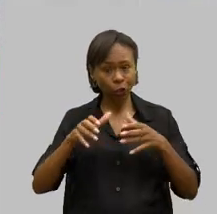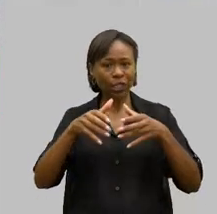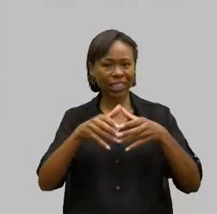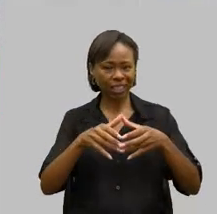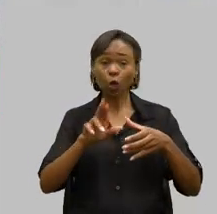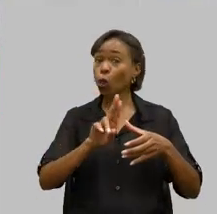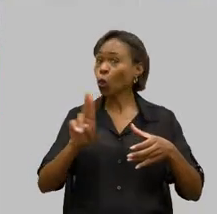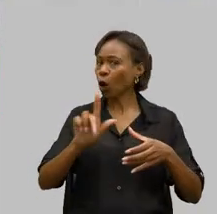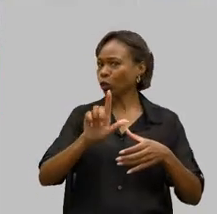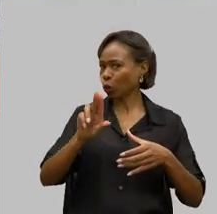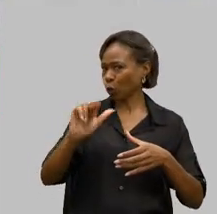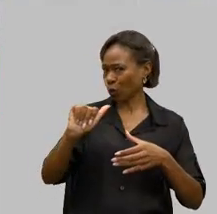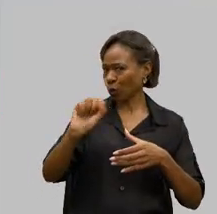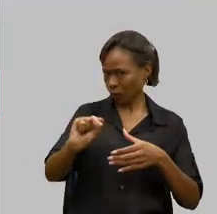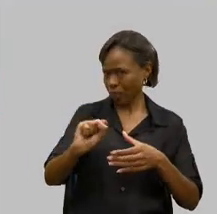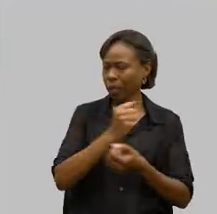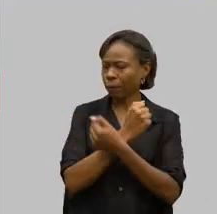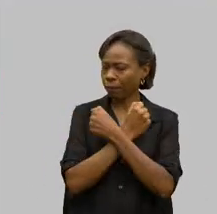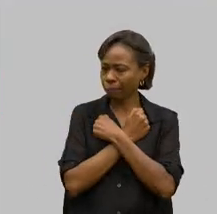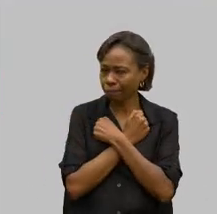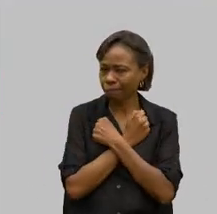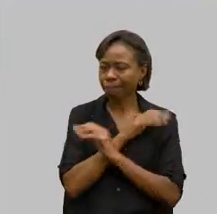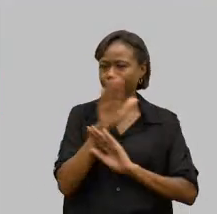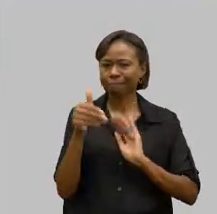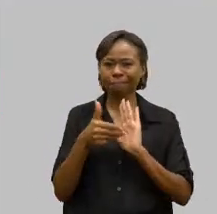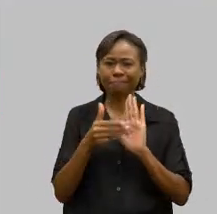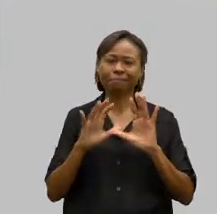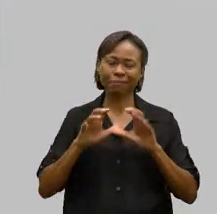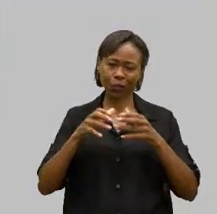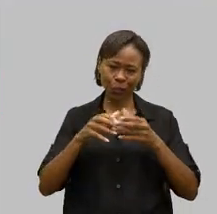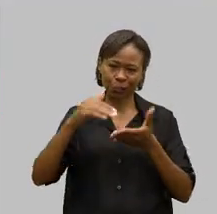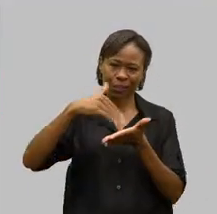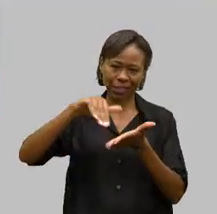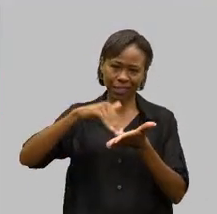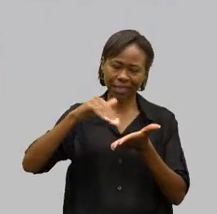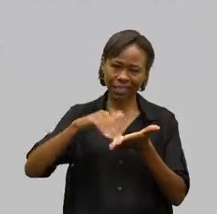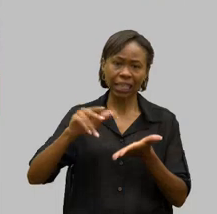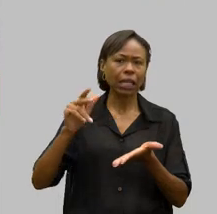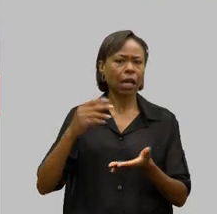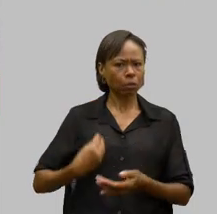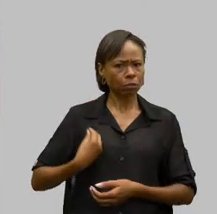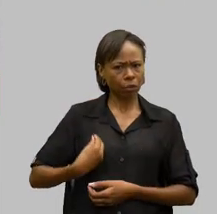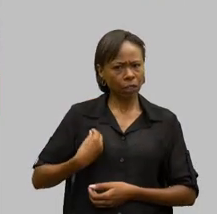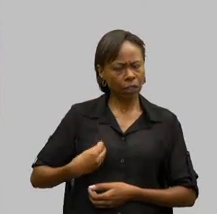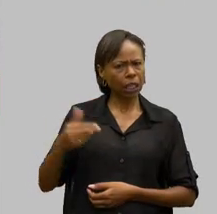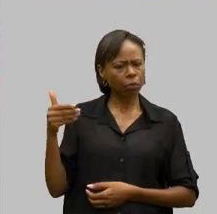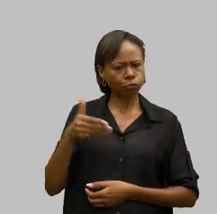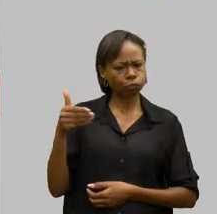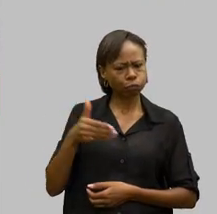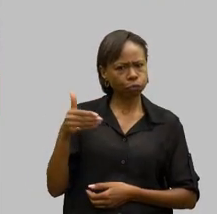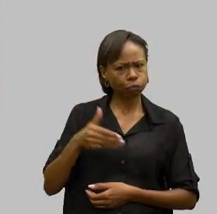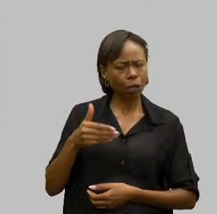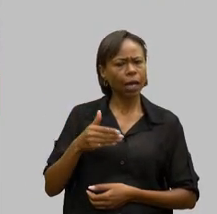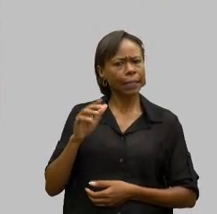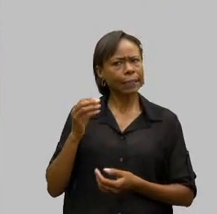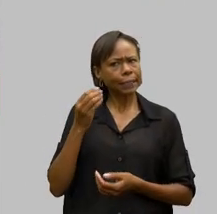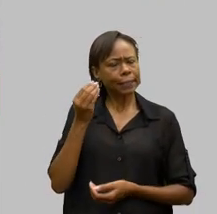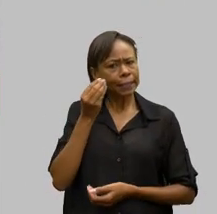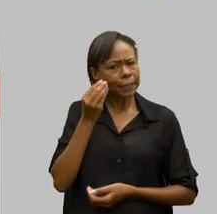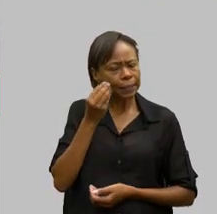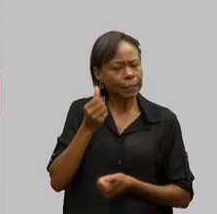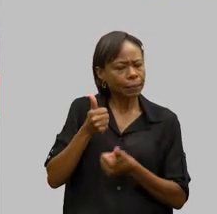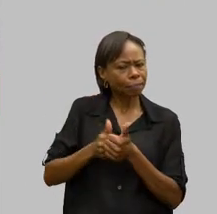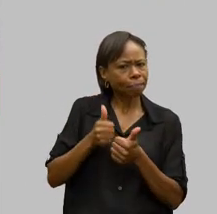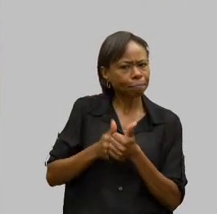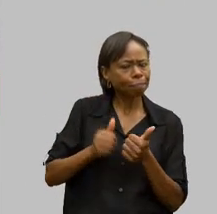abraço a toda a secretaria, sempre presente na secretaria, buscando soluções junto à base onde a gente representa,